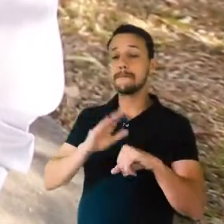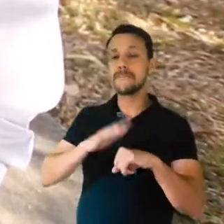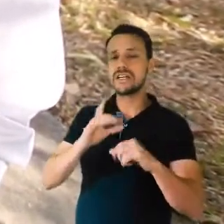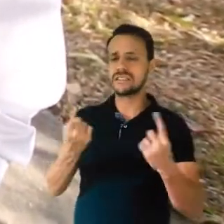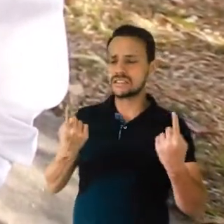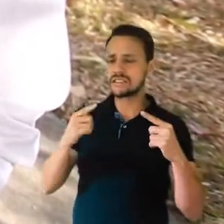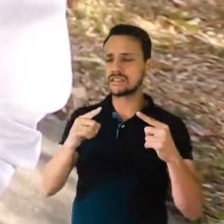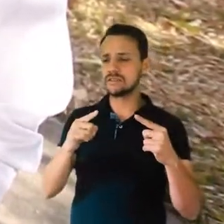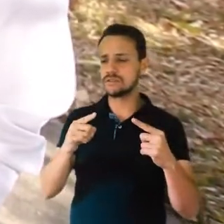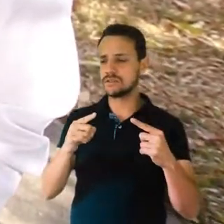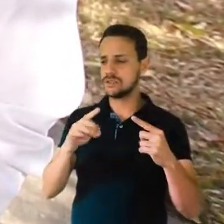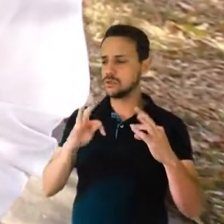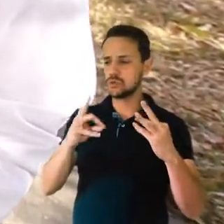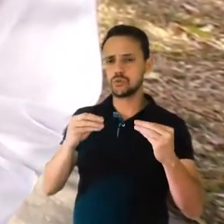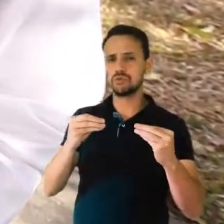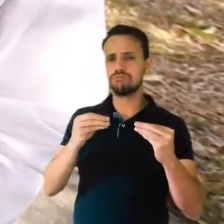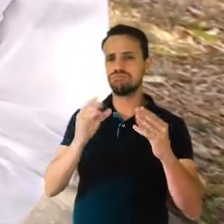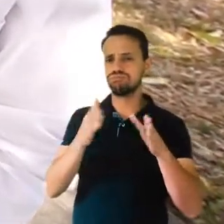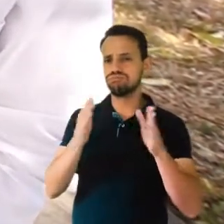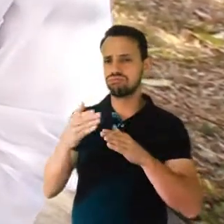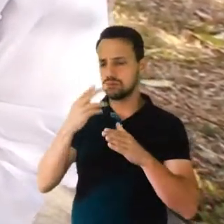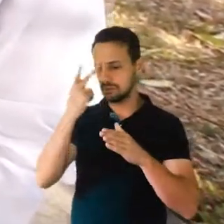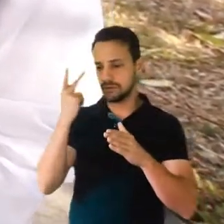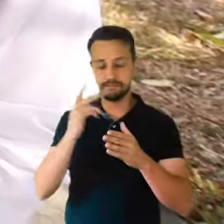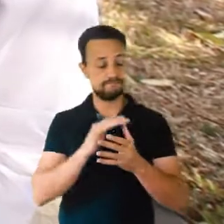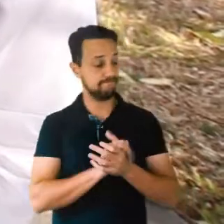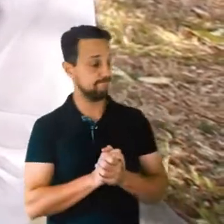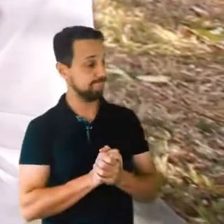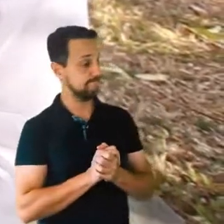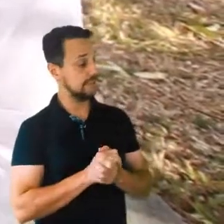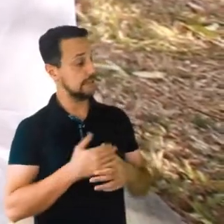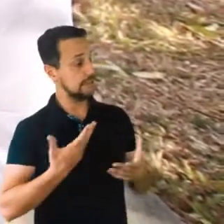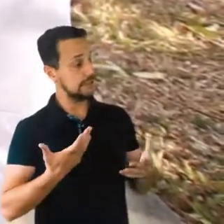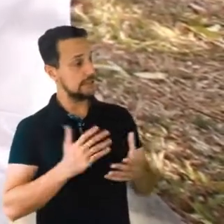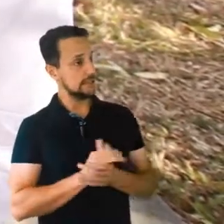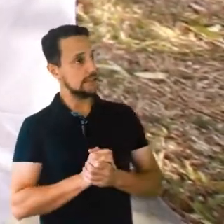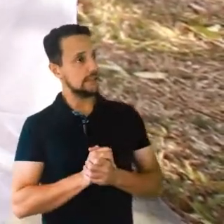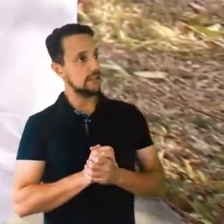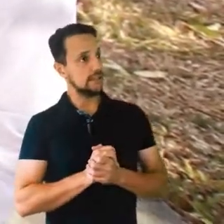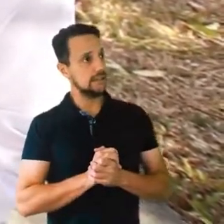que é o maior desafio para você, de todos esses públicos?